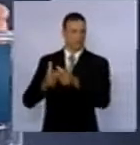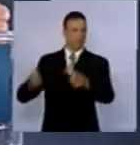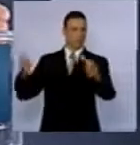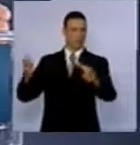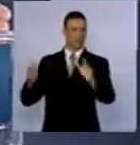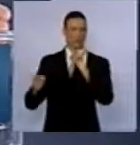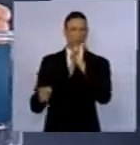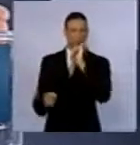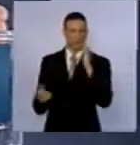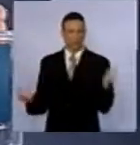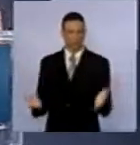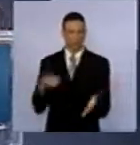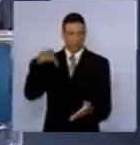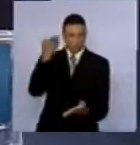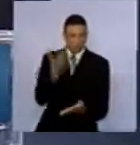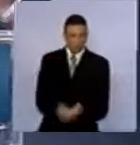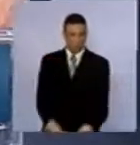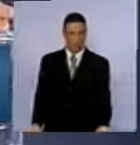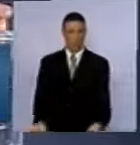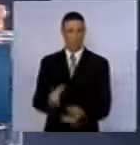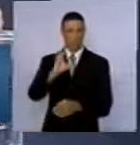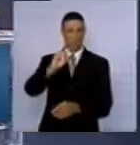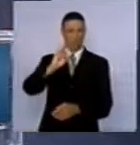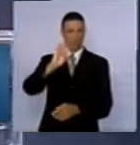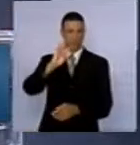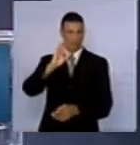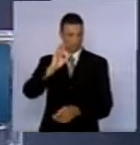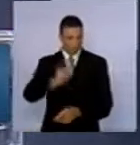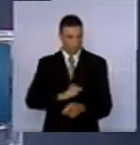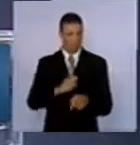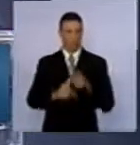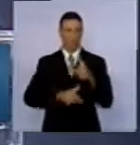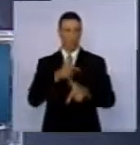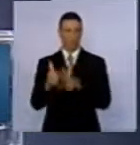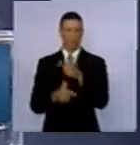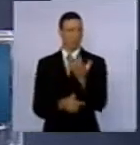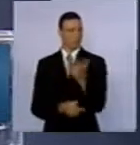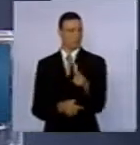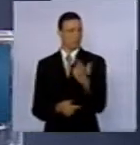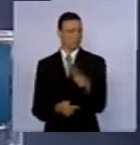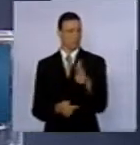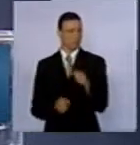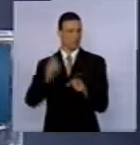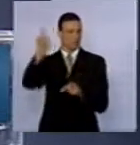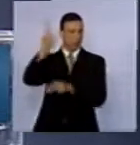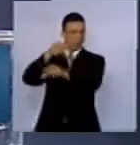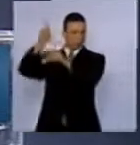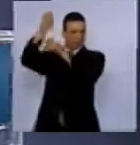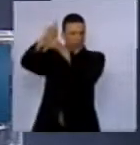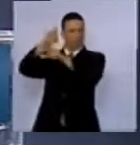cota de telas para TVs abertas, em que outros mercados mundiais foram estabelecidos também,